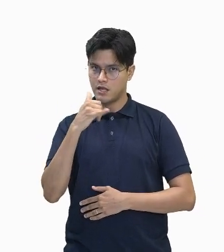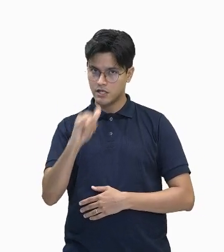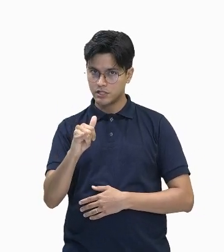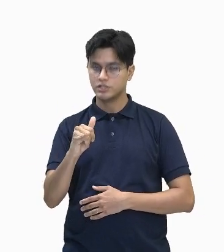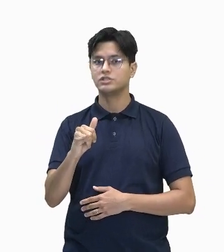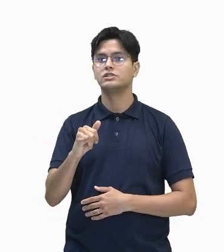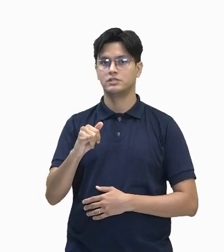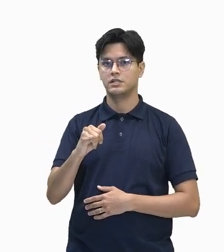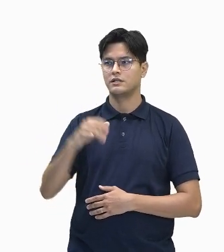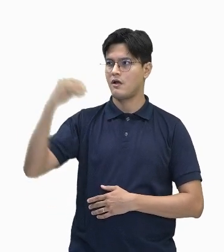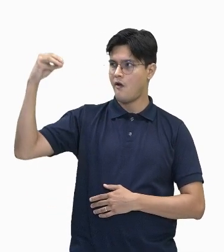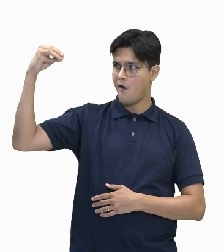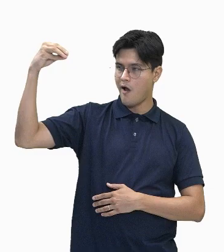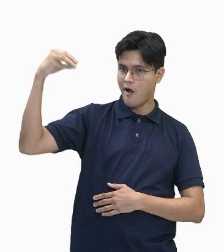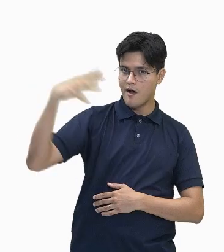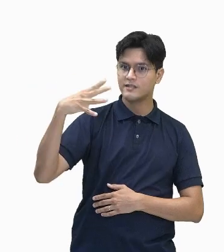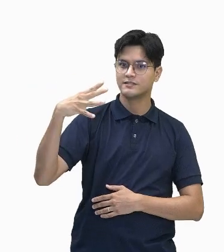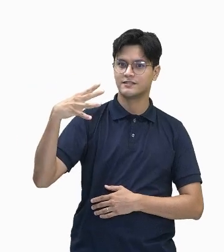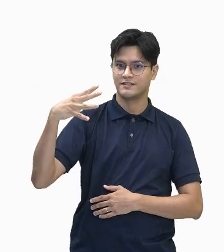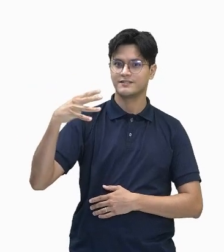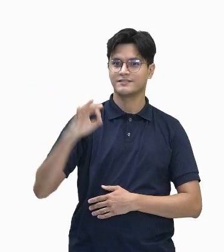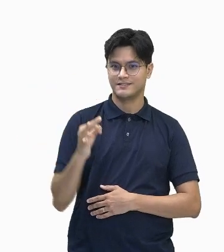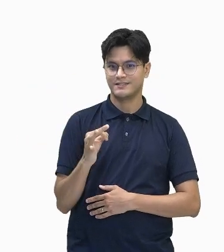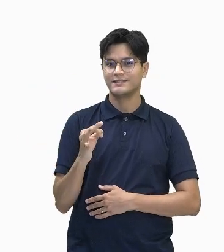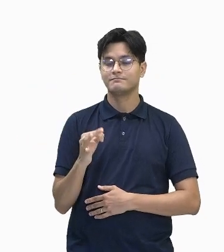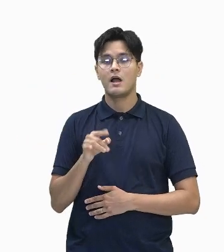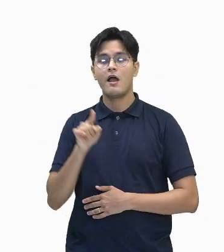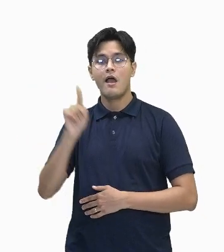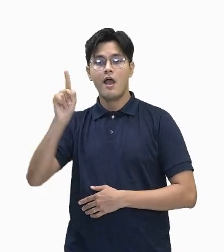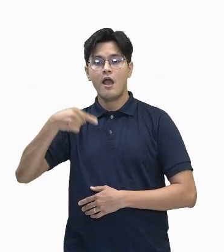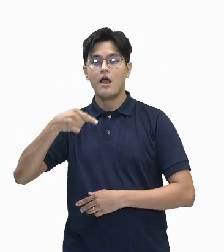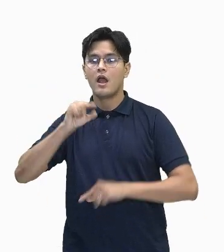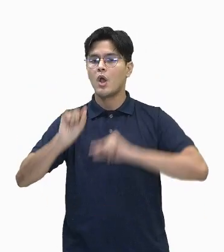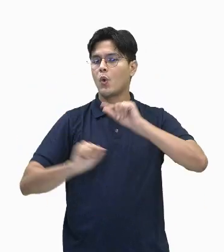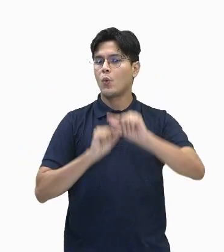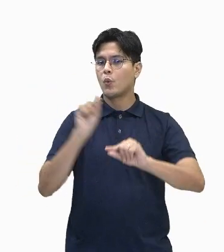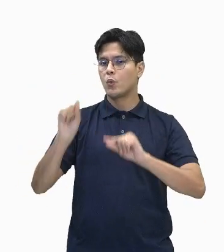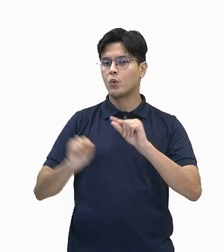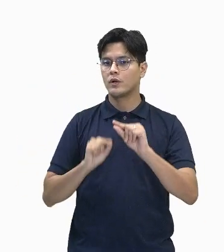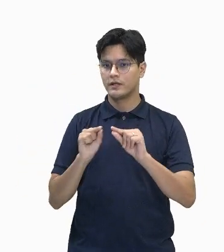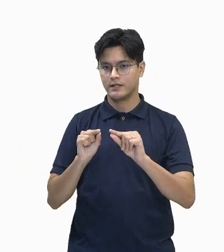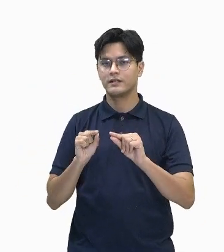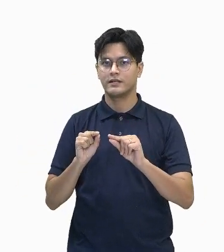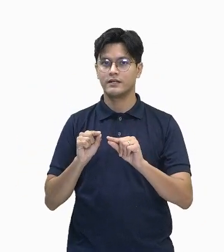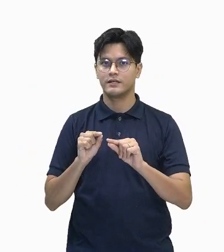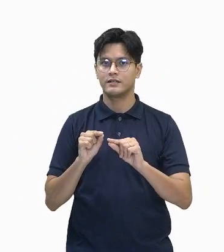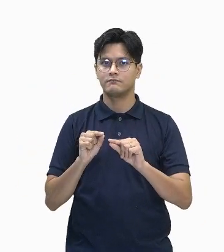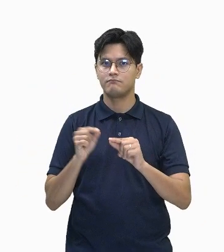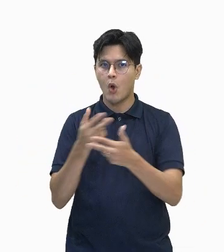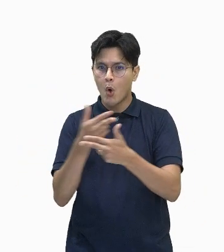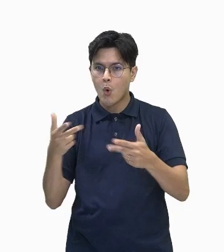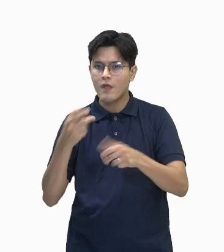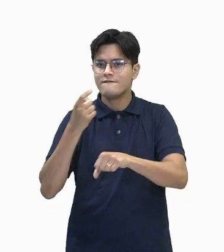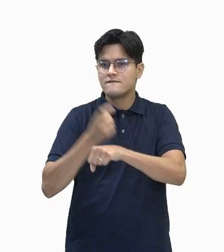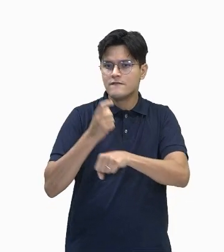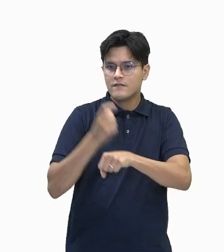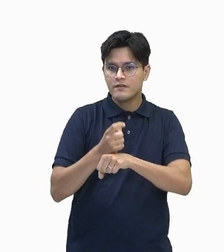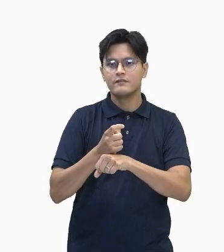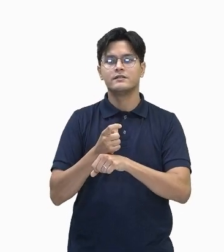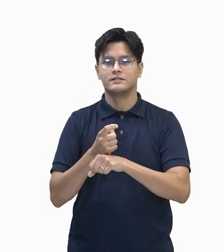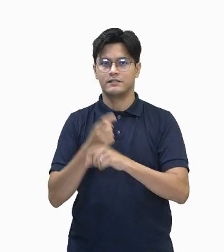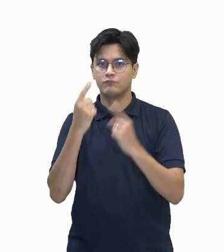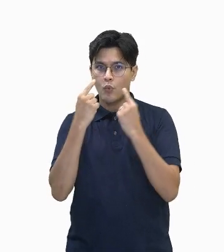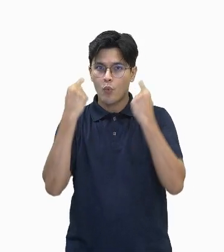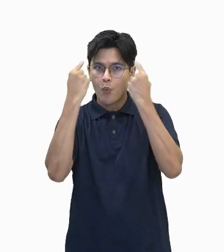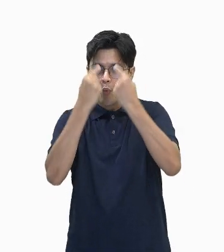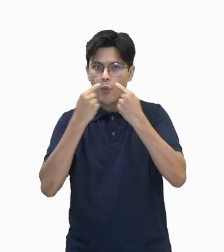uma forma, né, de energia radiante. Ela é o agente físico que, atuando nos órgãos visuais, no caso o